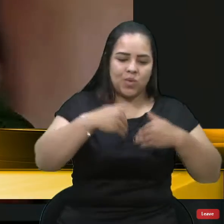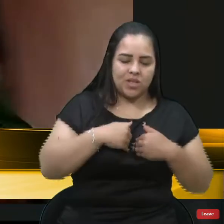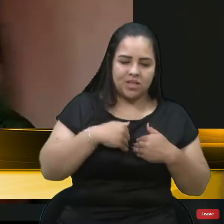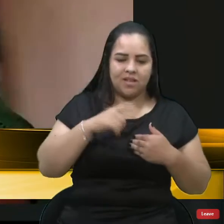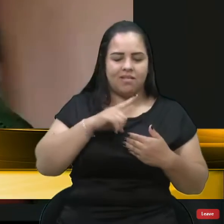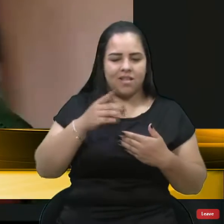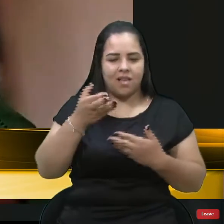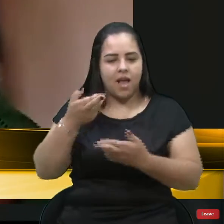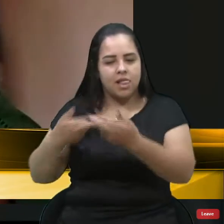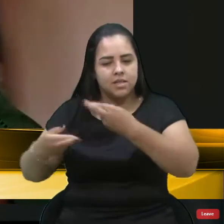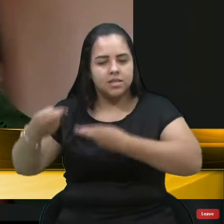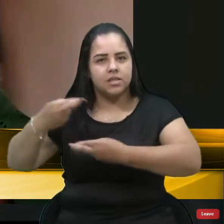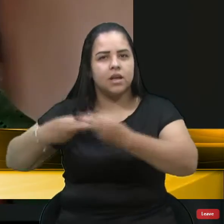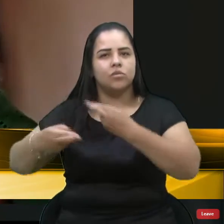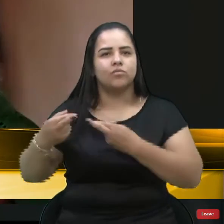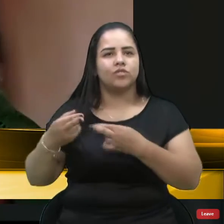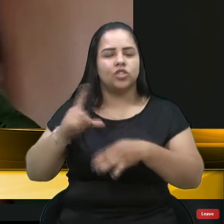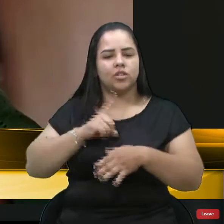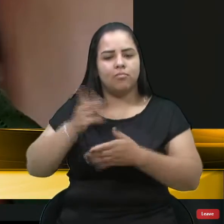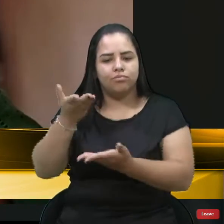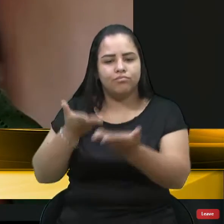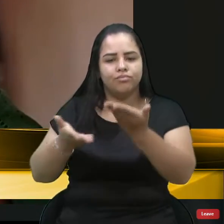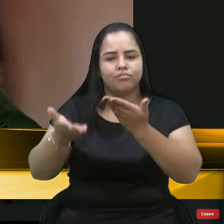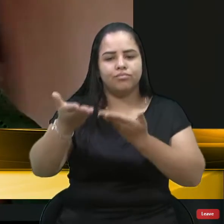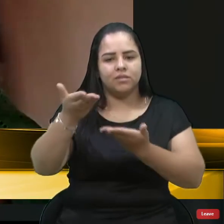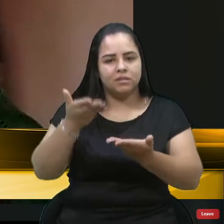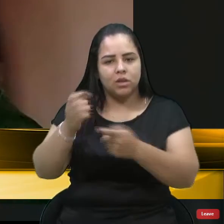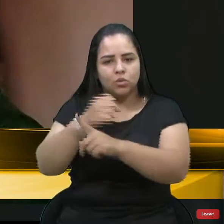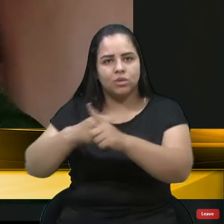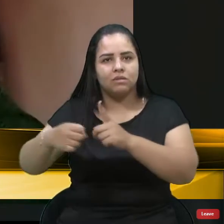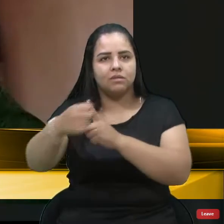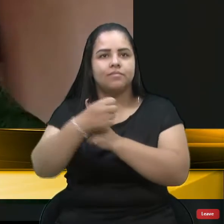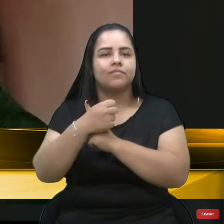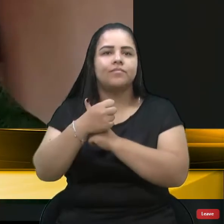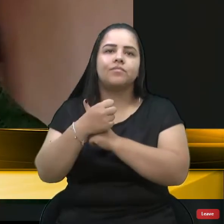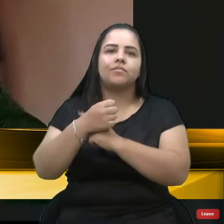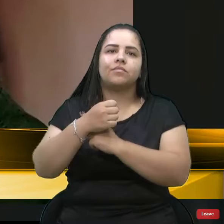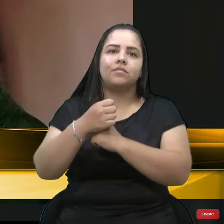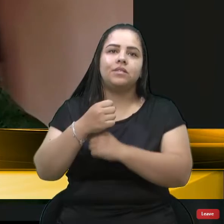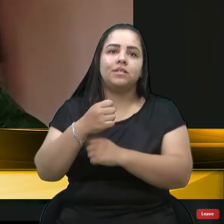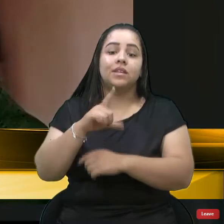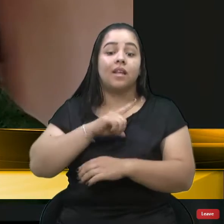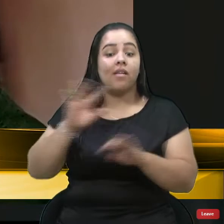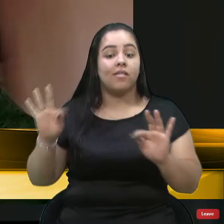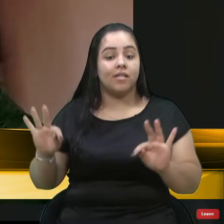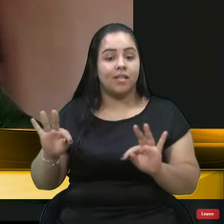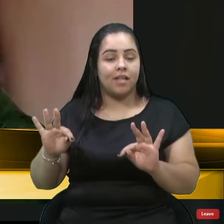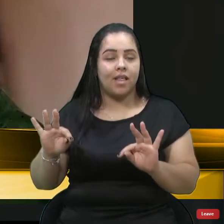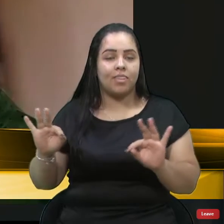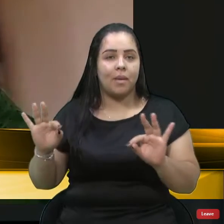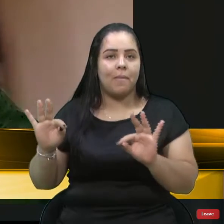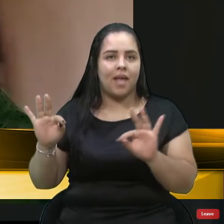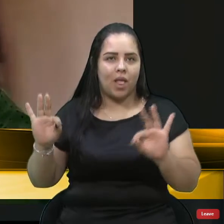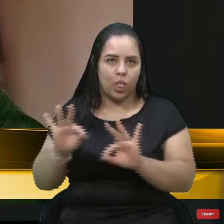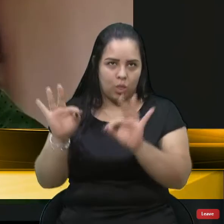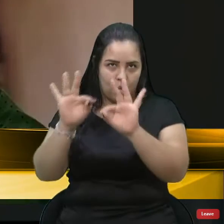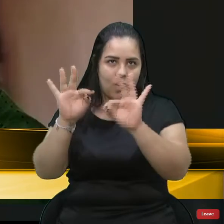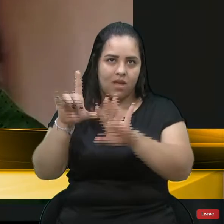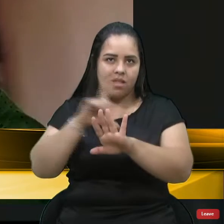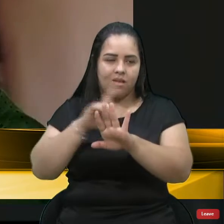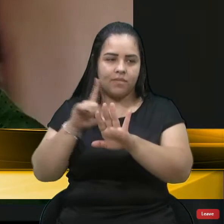relações complexas de interação social. Mas esse tratamento, né, ele se mostra eficaz, esse